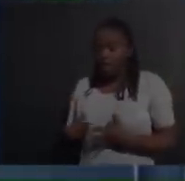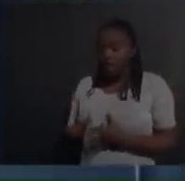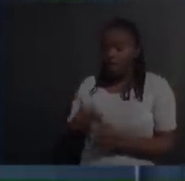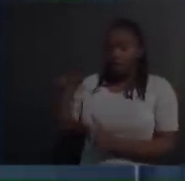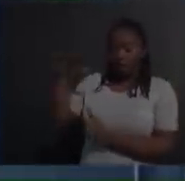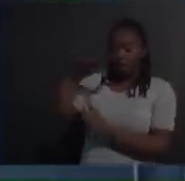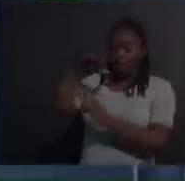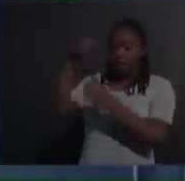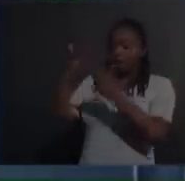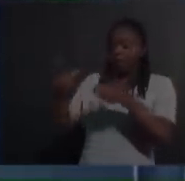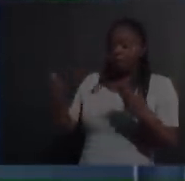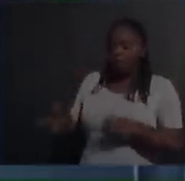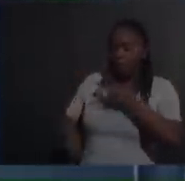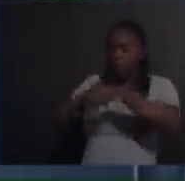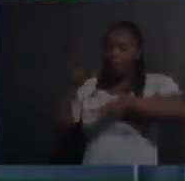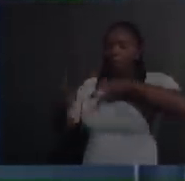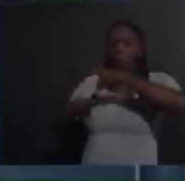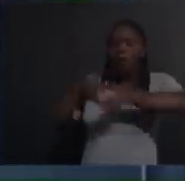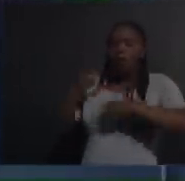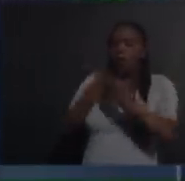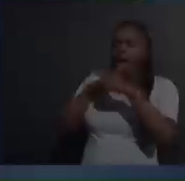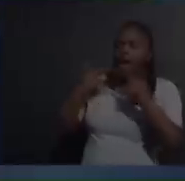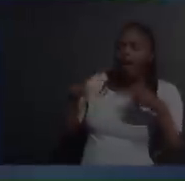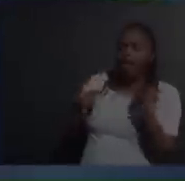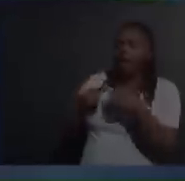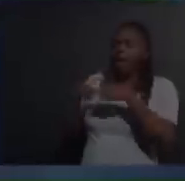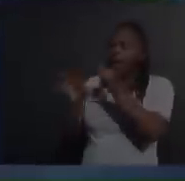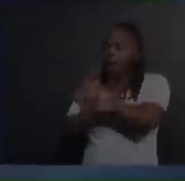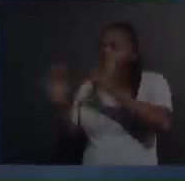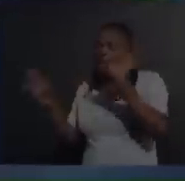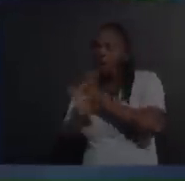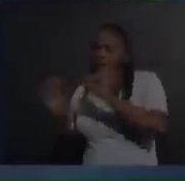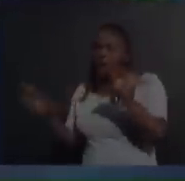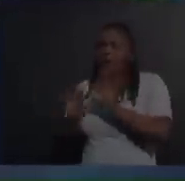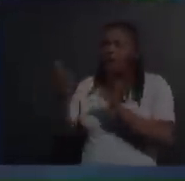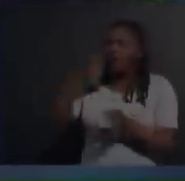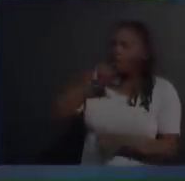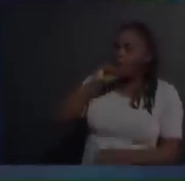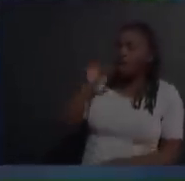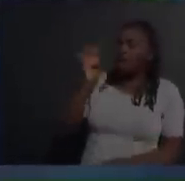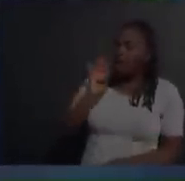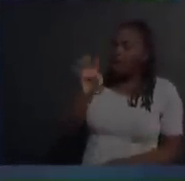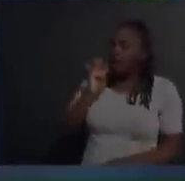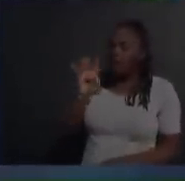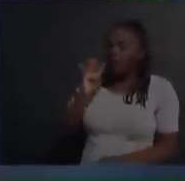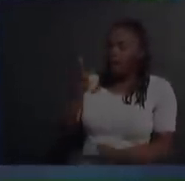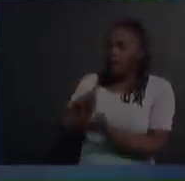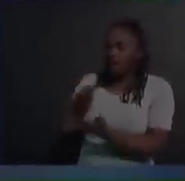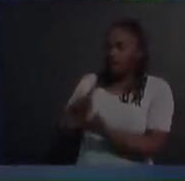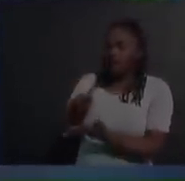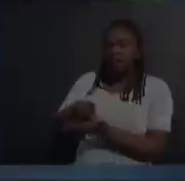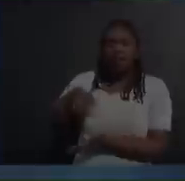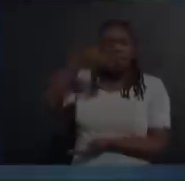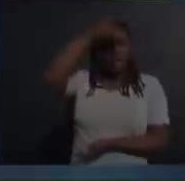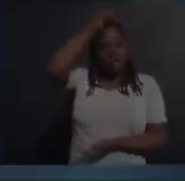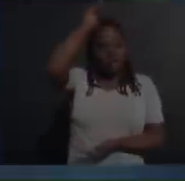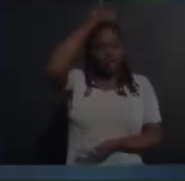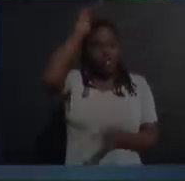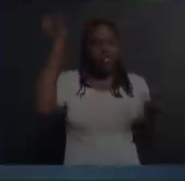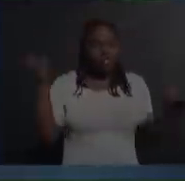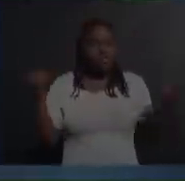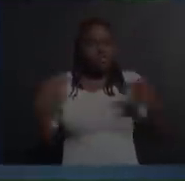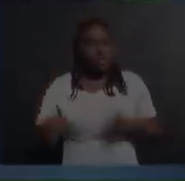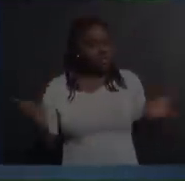o povo vai rir da gente, porque é top, mãe, é doideira, é legal demais, mãe. E o Lucinho falando,